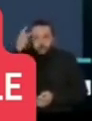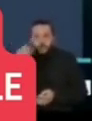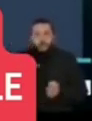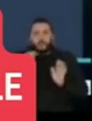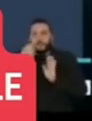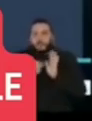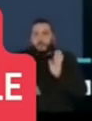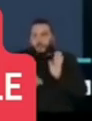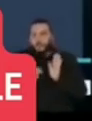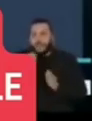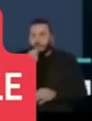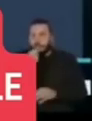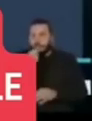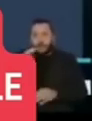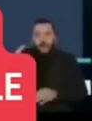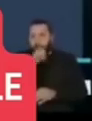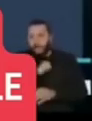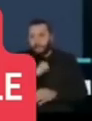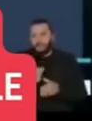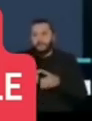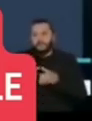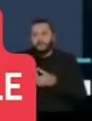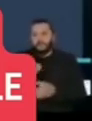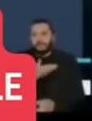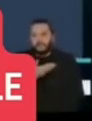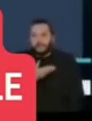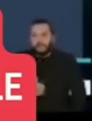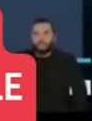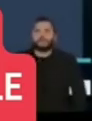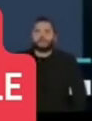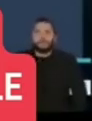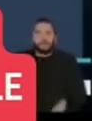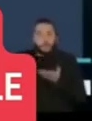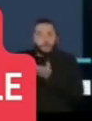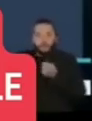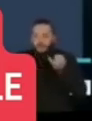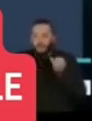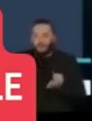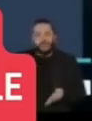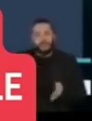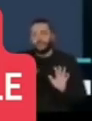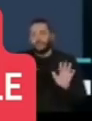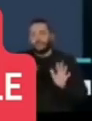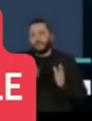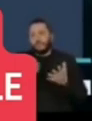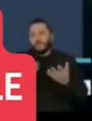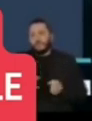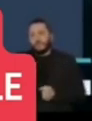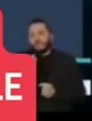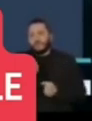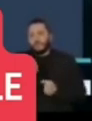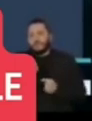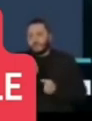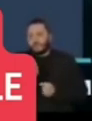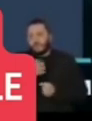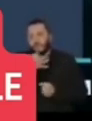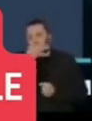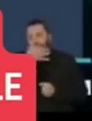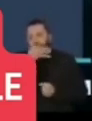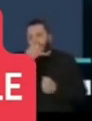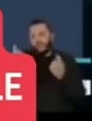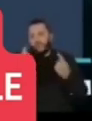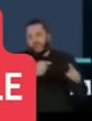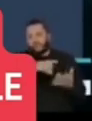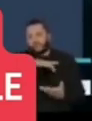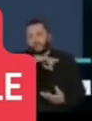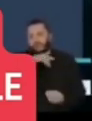gravado apressadamente para um grupo de amigos. Nardes afirma que repudia completamente manifestações